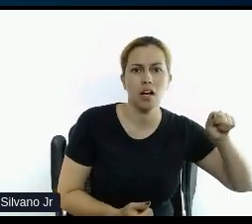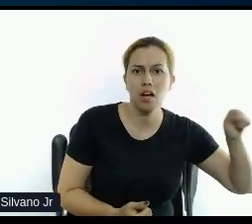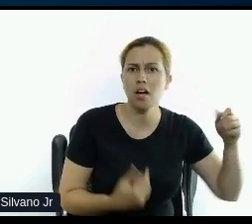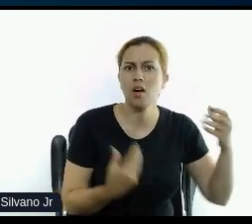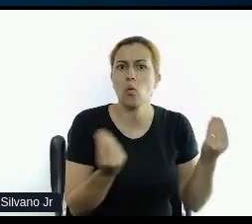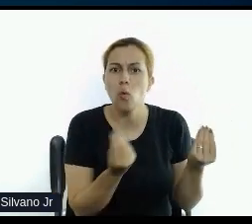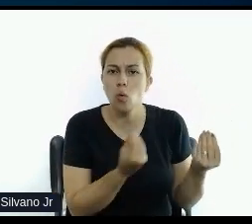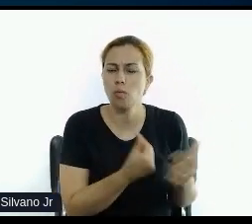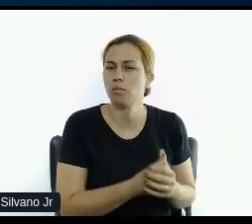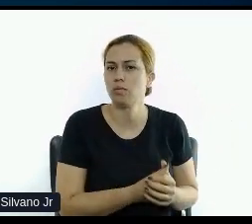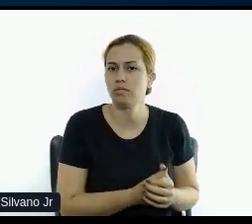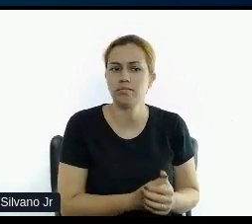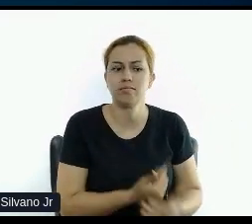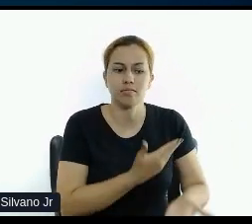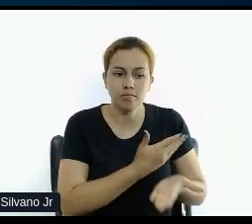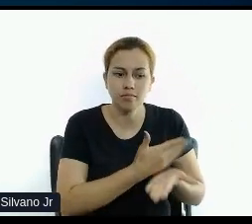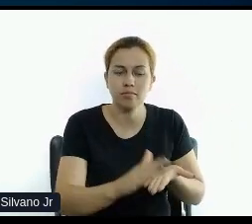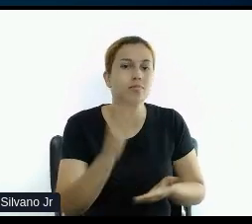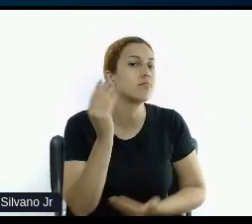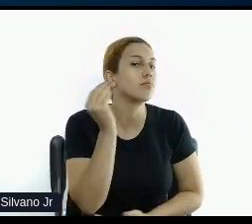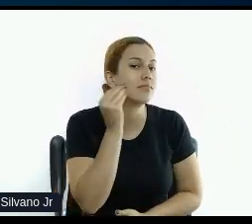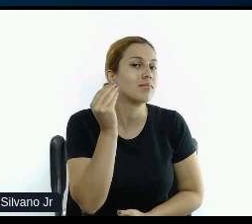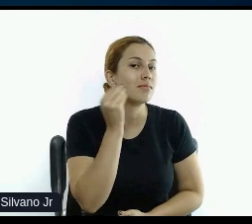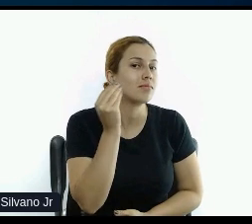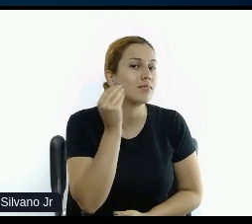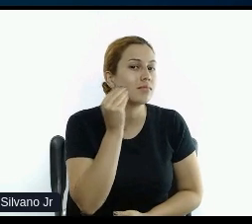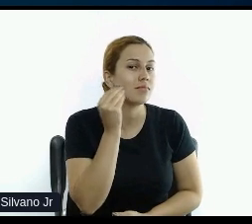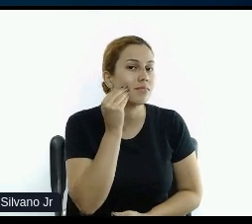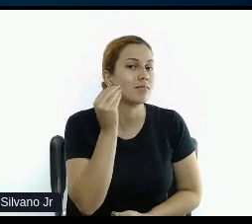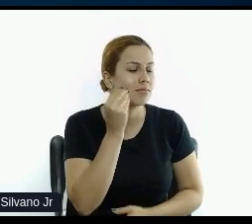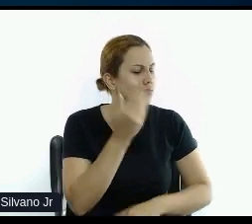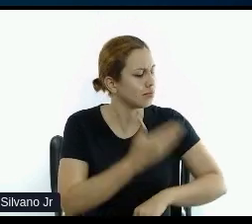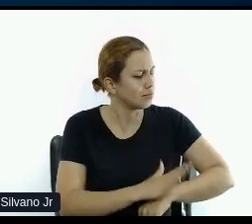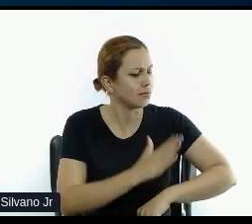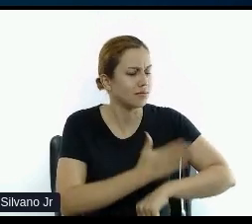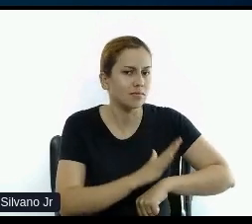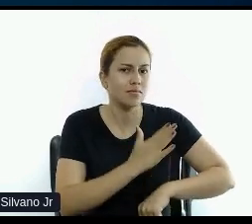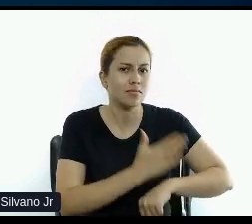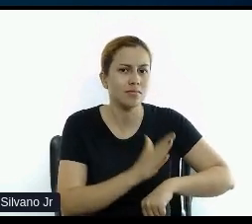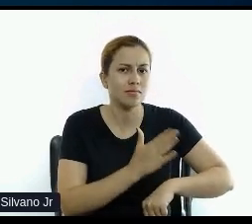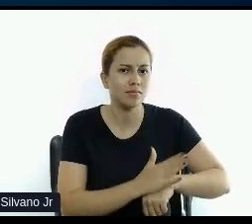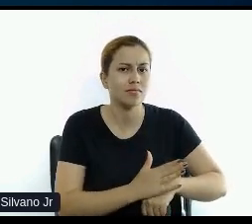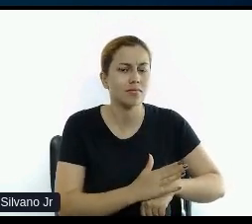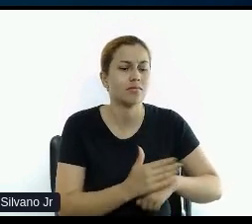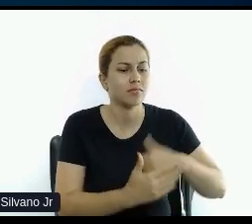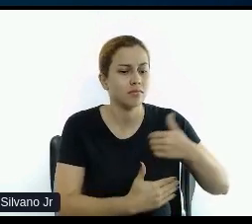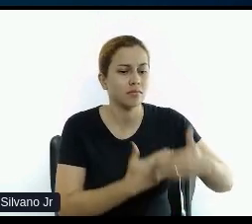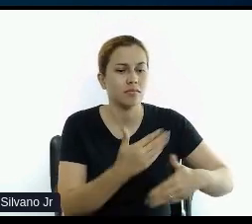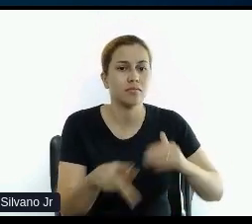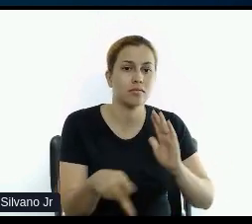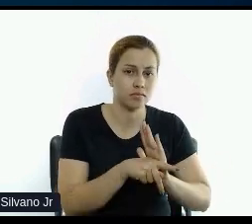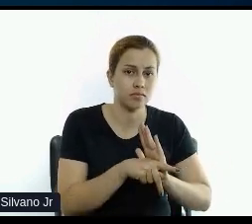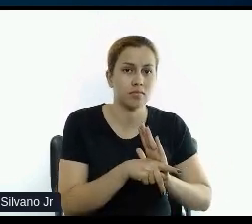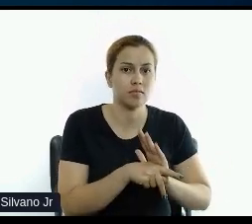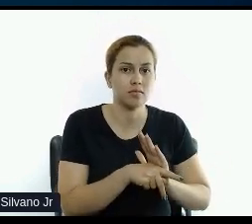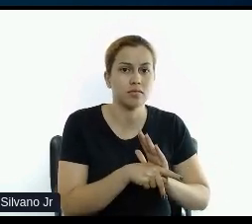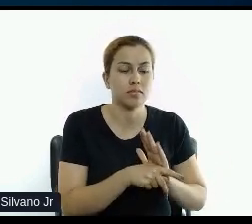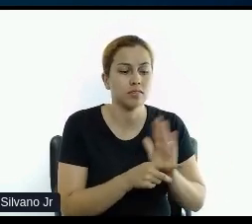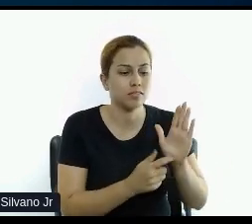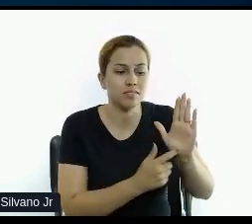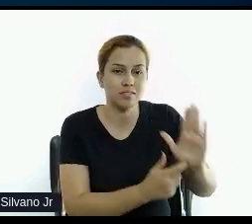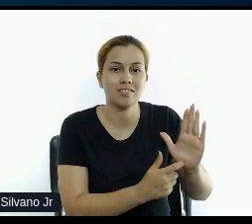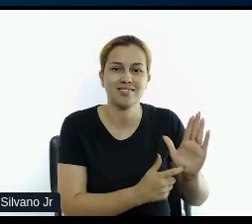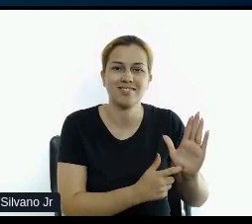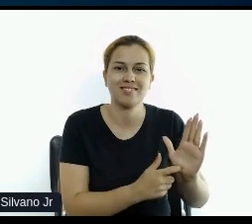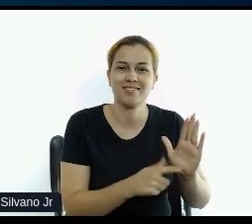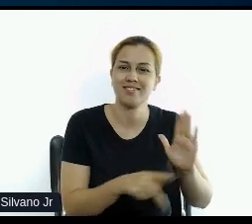fazer esses testes, dando ali um contrapeso, né, colocando ali a aplicação do ChatGPT em xeque, e começando a fazer